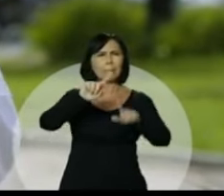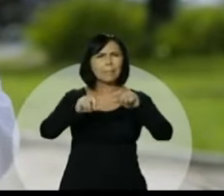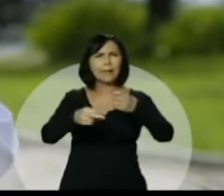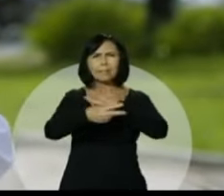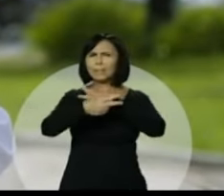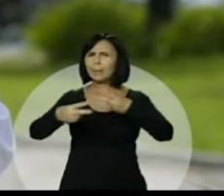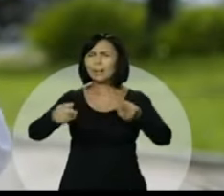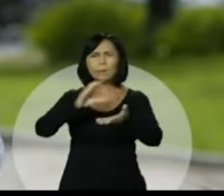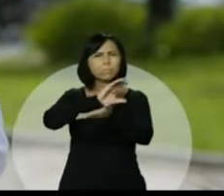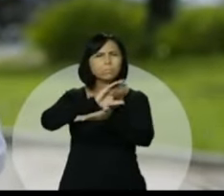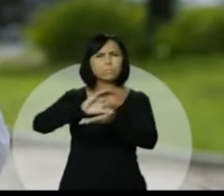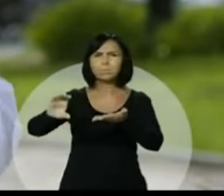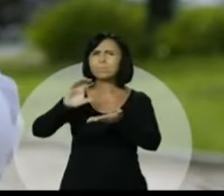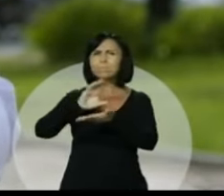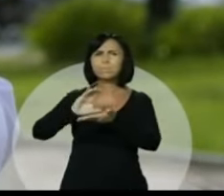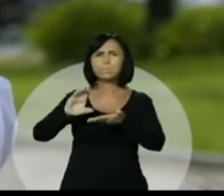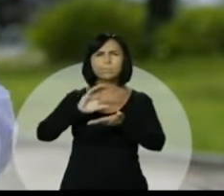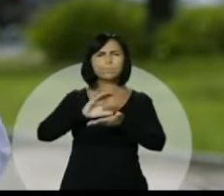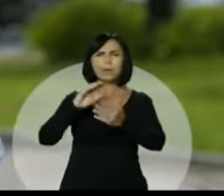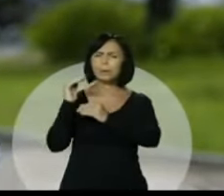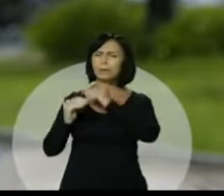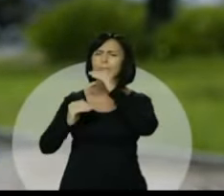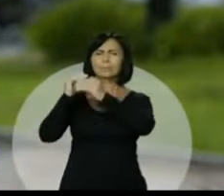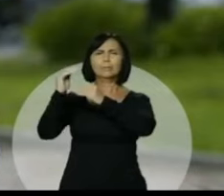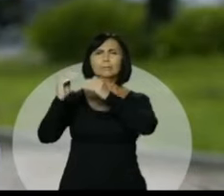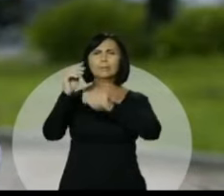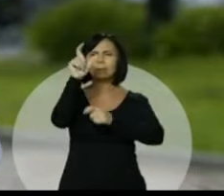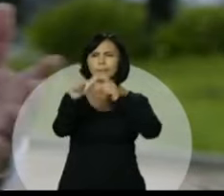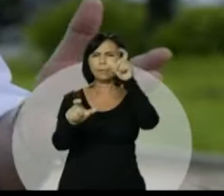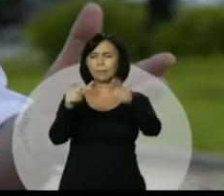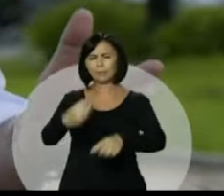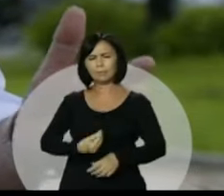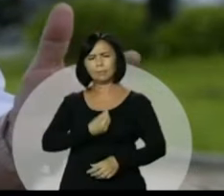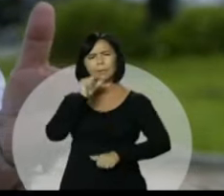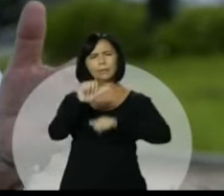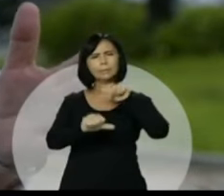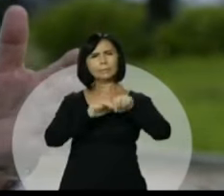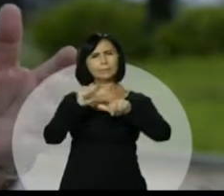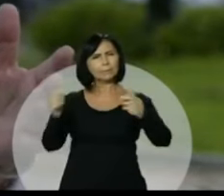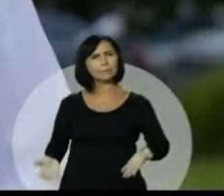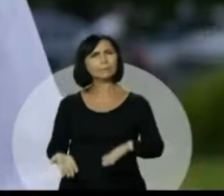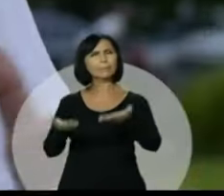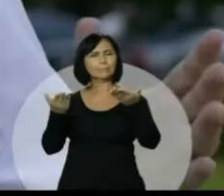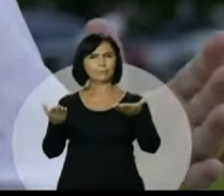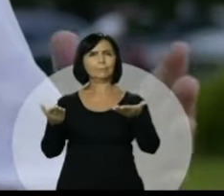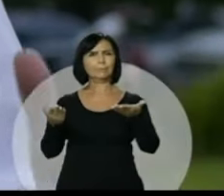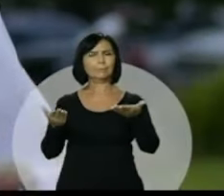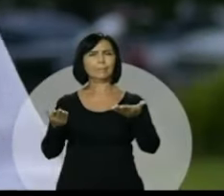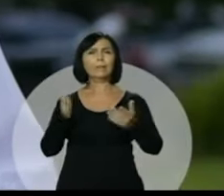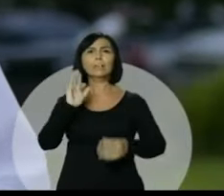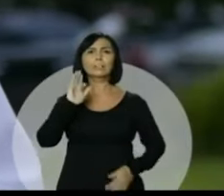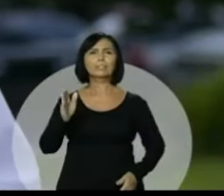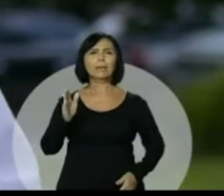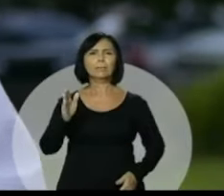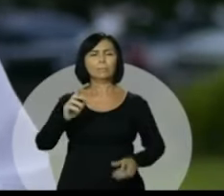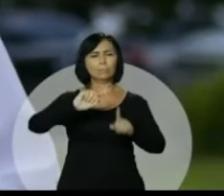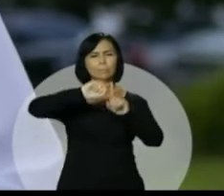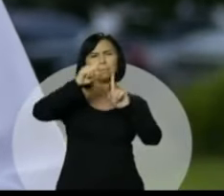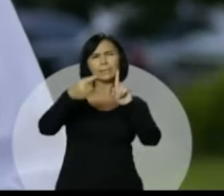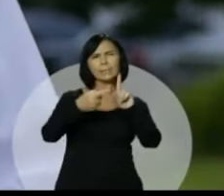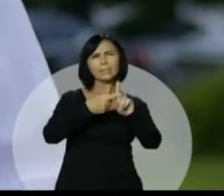também equipamentos e investimentos que estão trazendo mais desenvolvimento e transformando a vida das pessoas. Instalamos a unidade 2